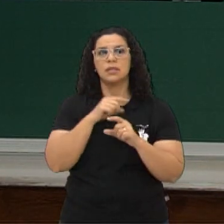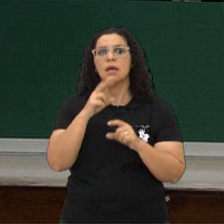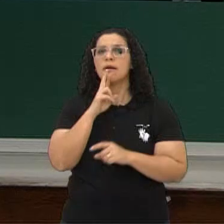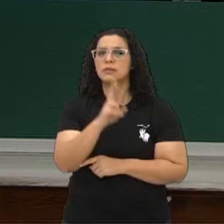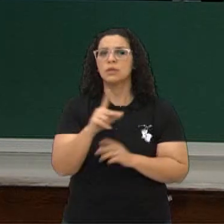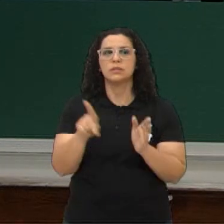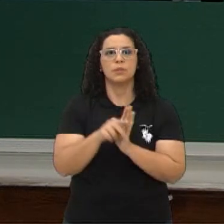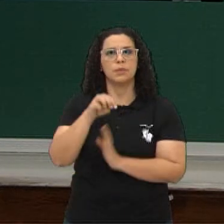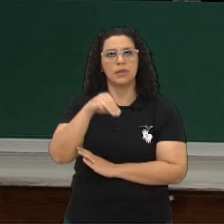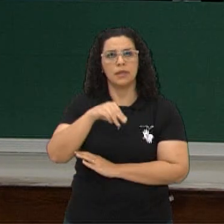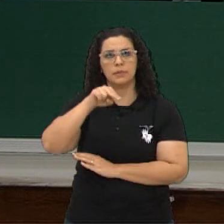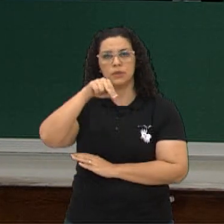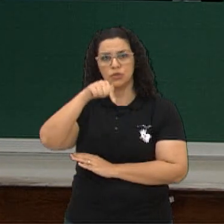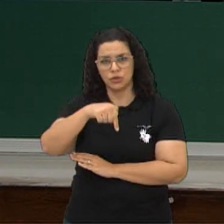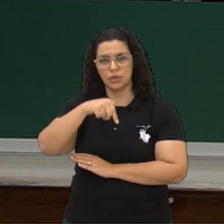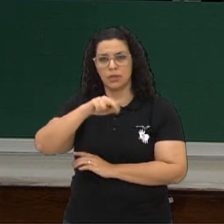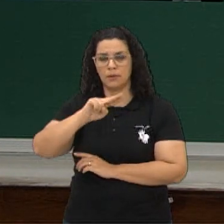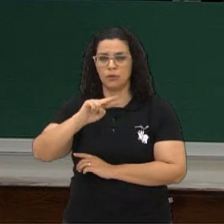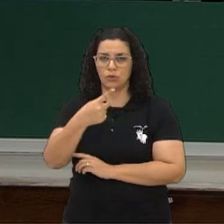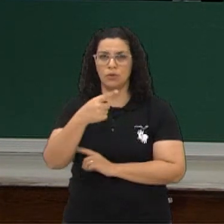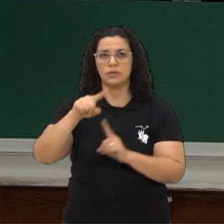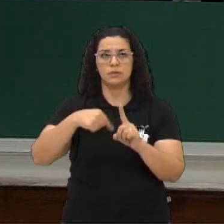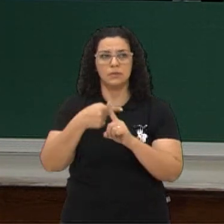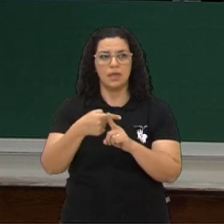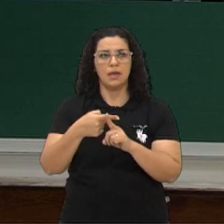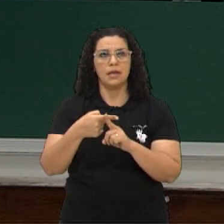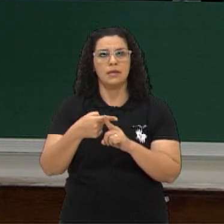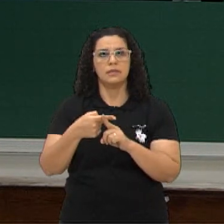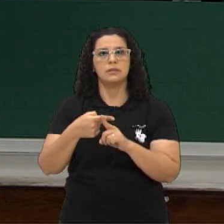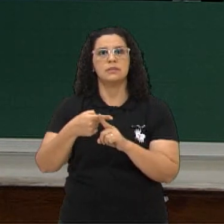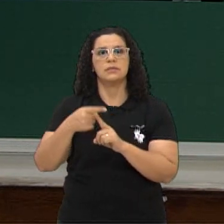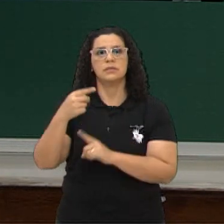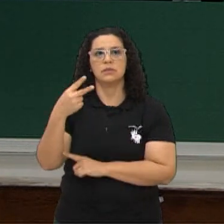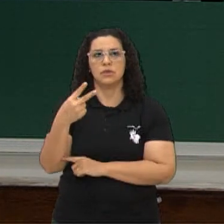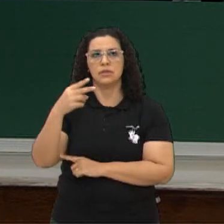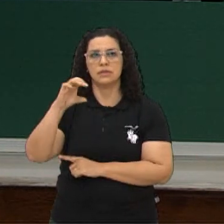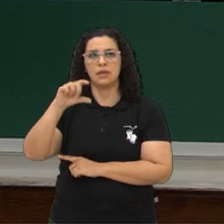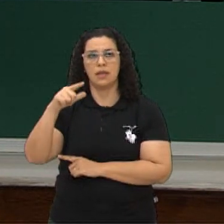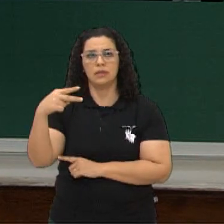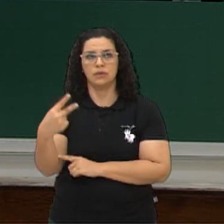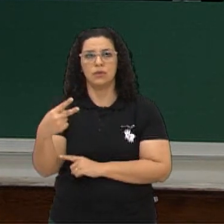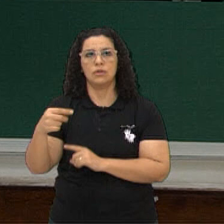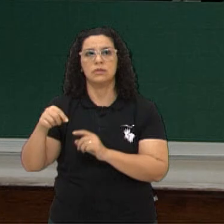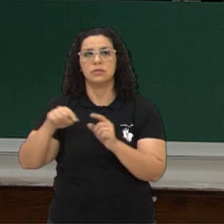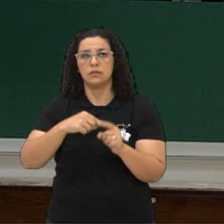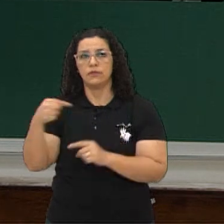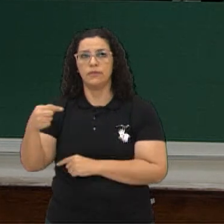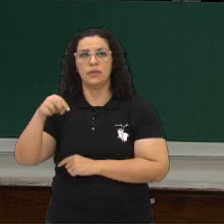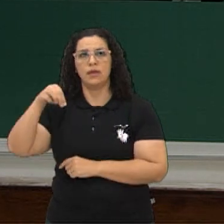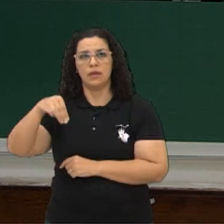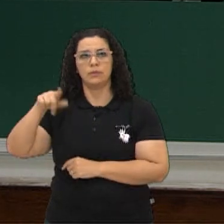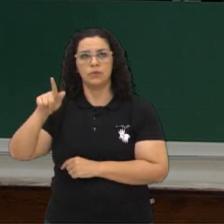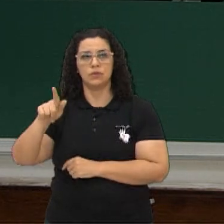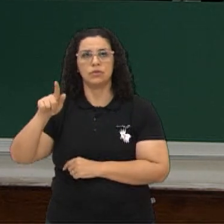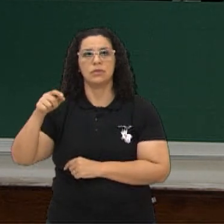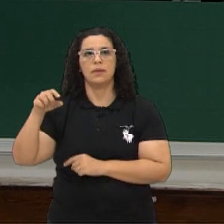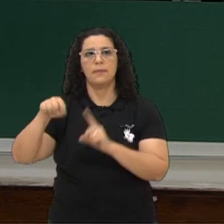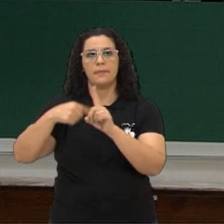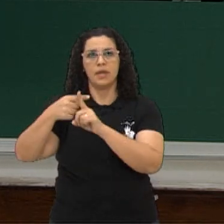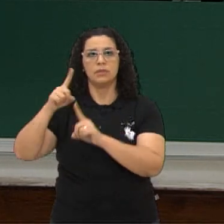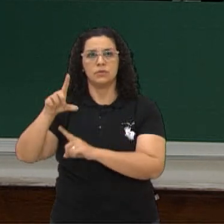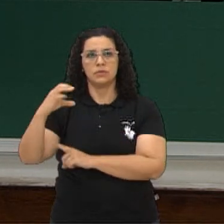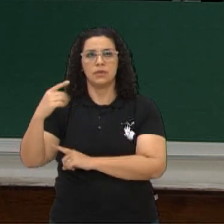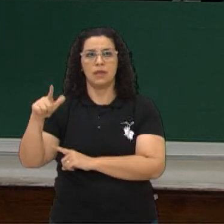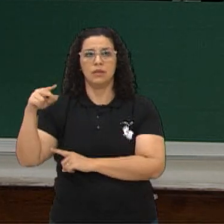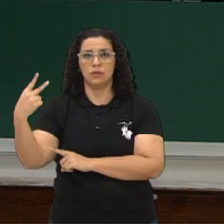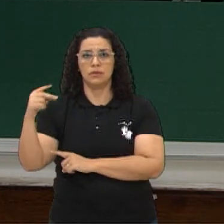com Mg2 líquido mais Cl2 menos líquido, formando o magnésio sólido e o gás cloro